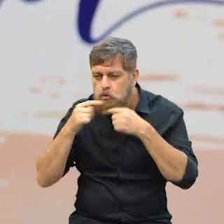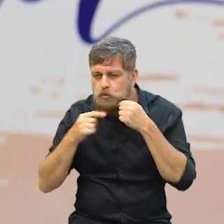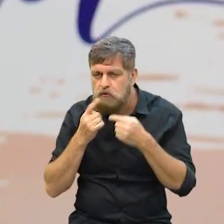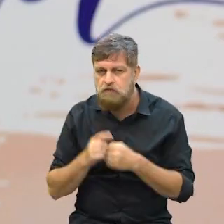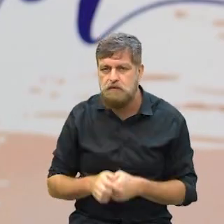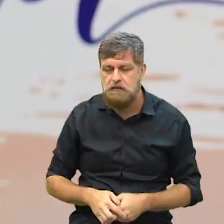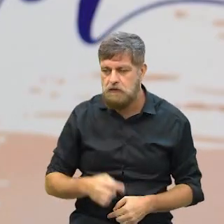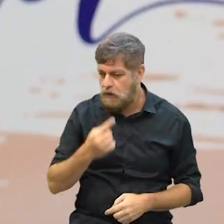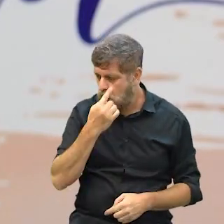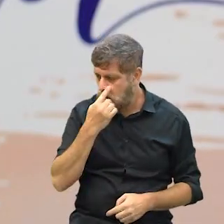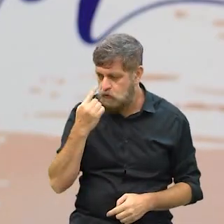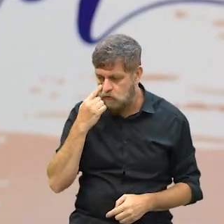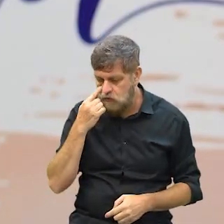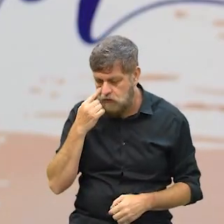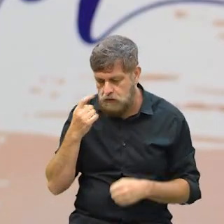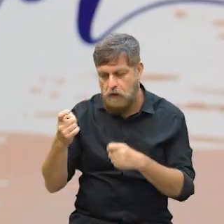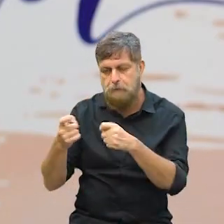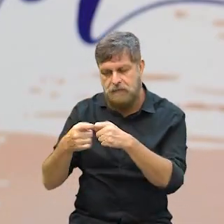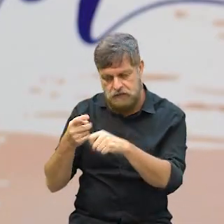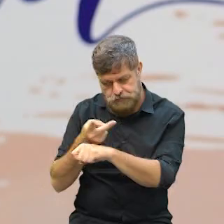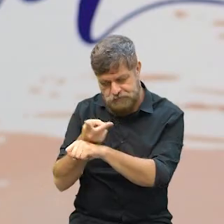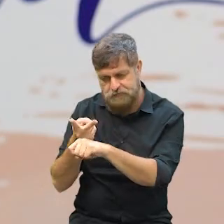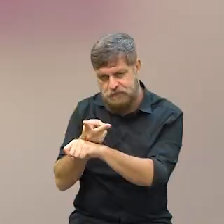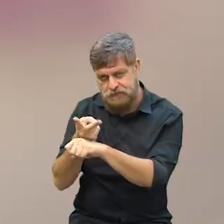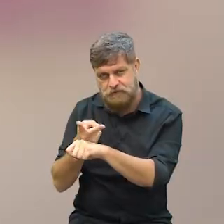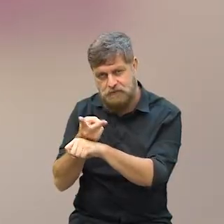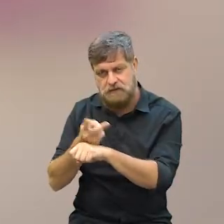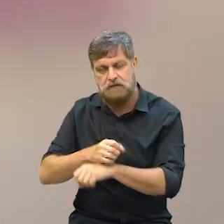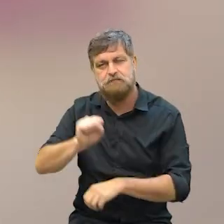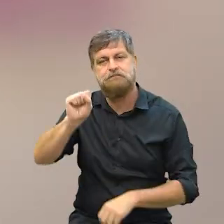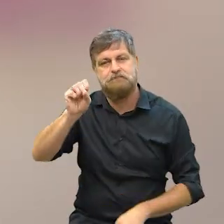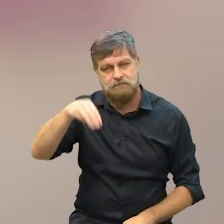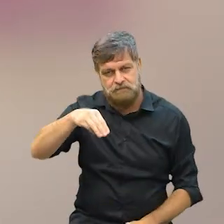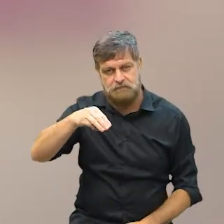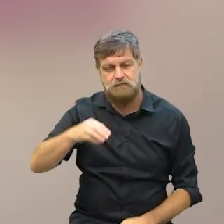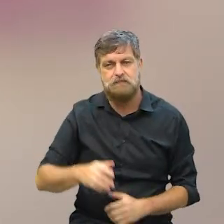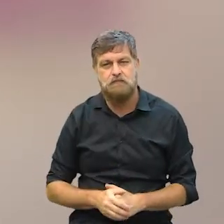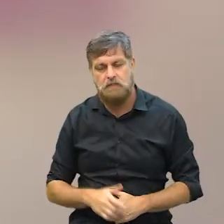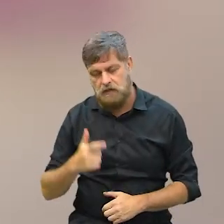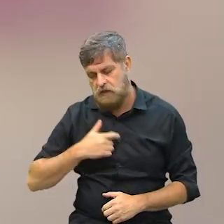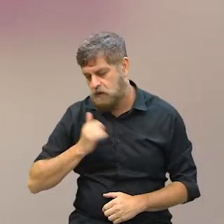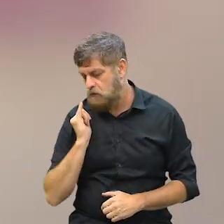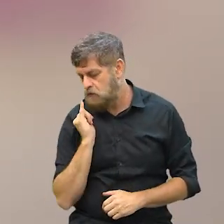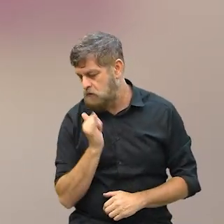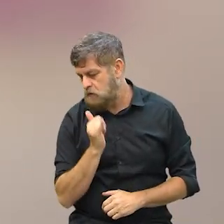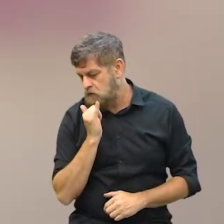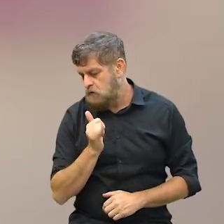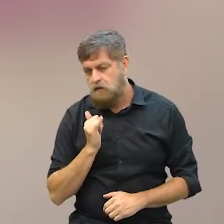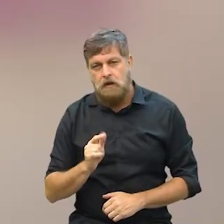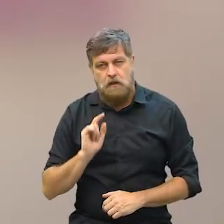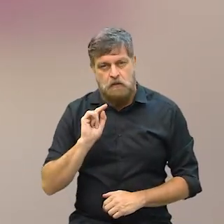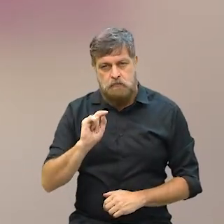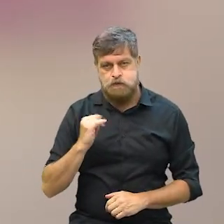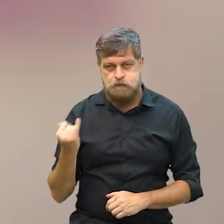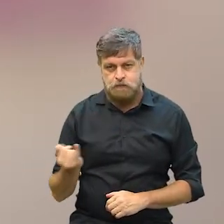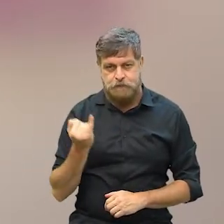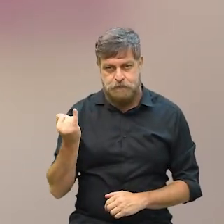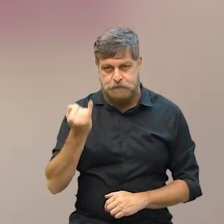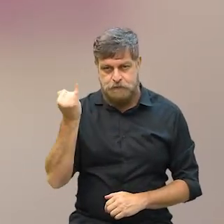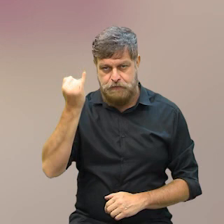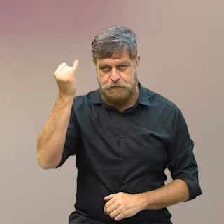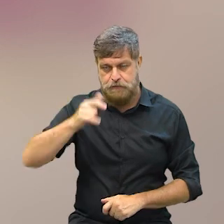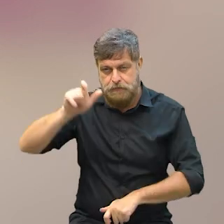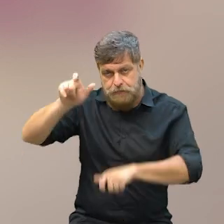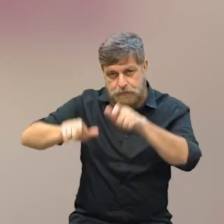coisa diferente no olho, procurar um oftalmo. Sim, eu sempre falo que é muito